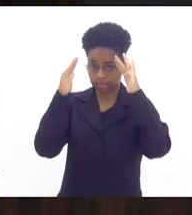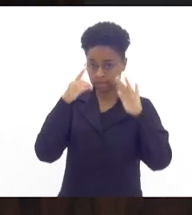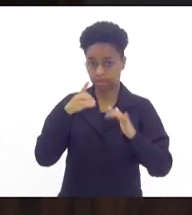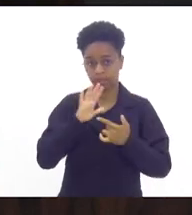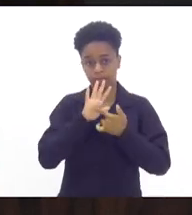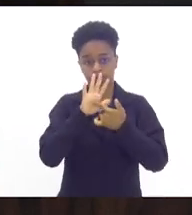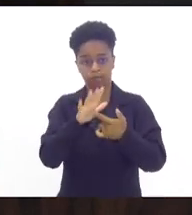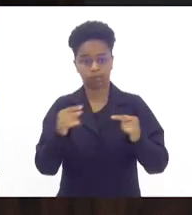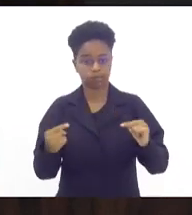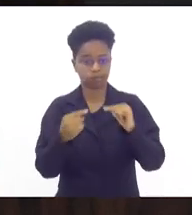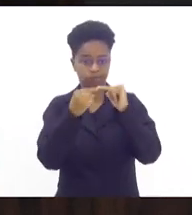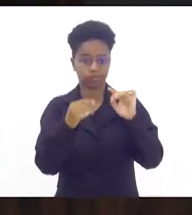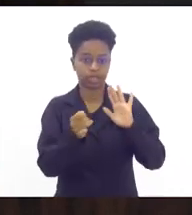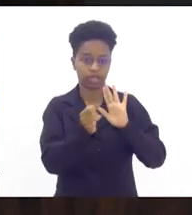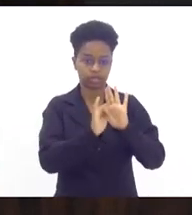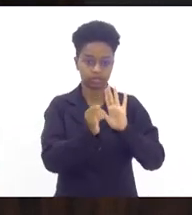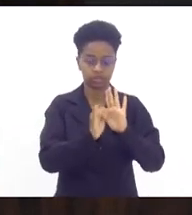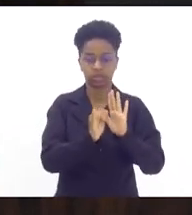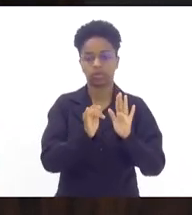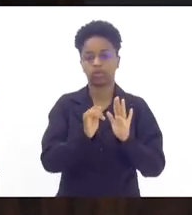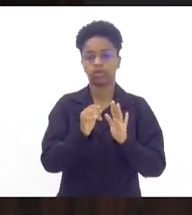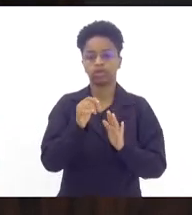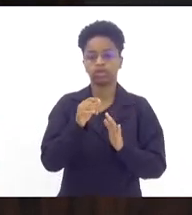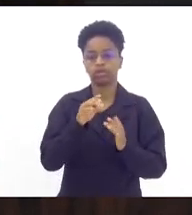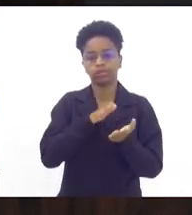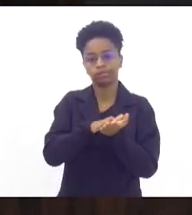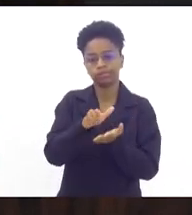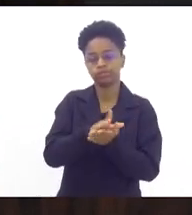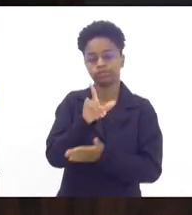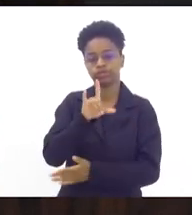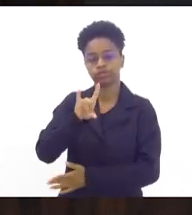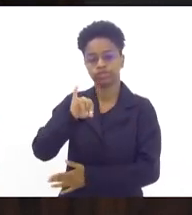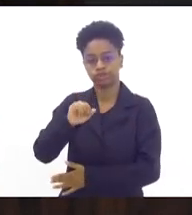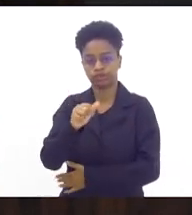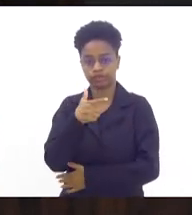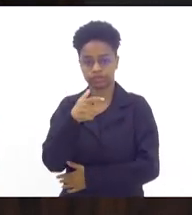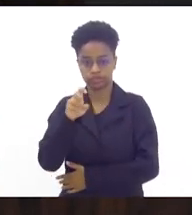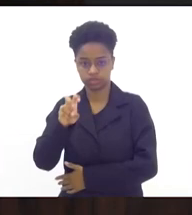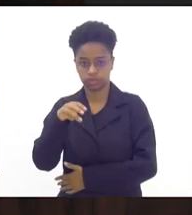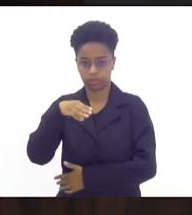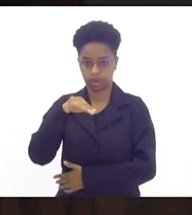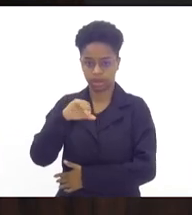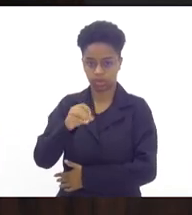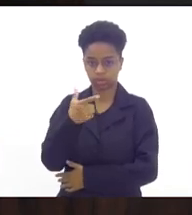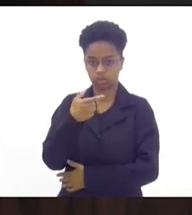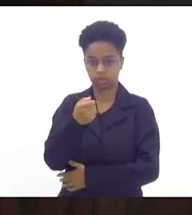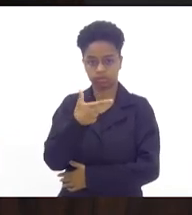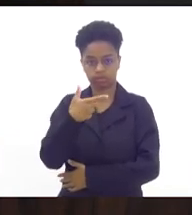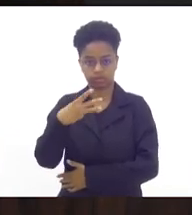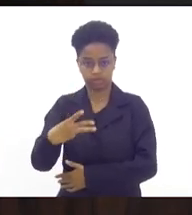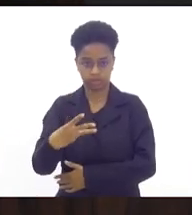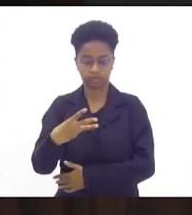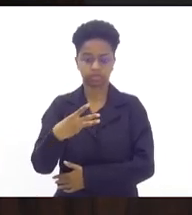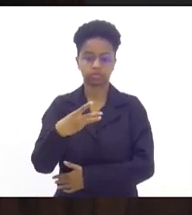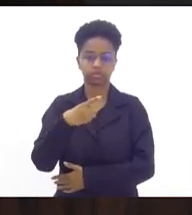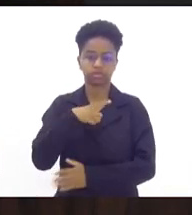o publicado em 25 de maio de 2023 com a seguinte tema